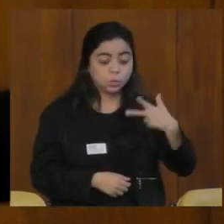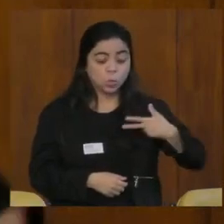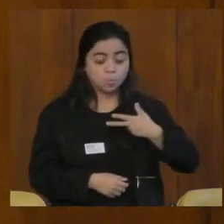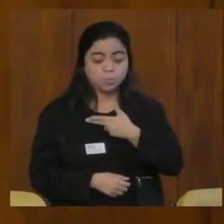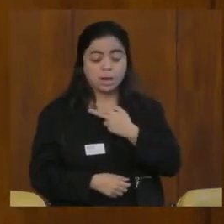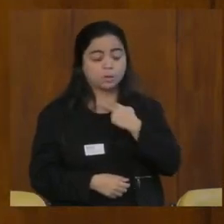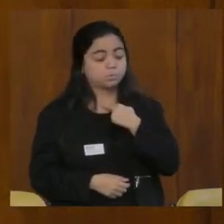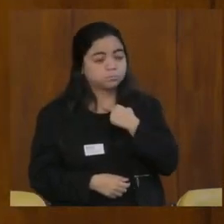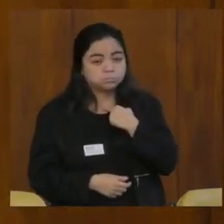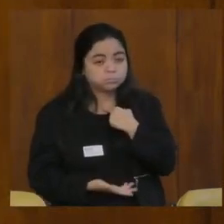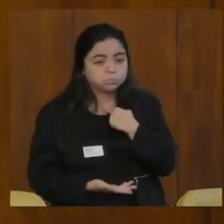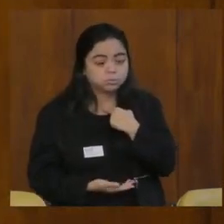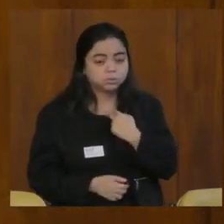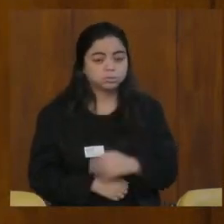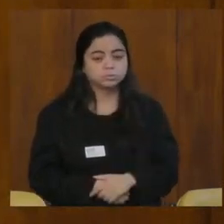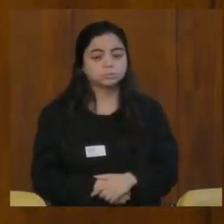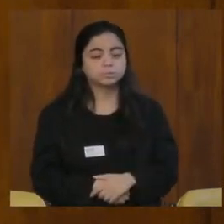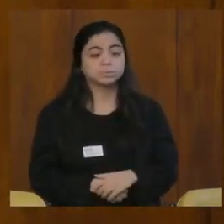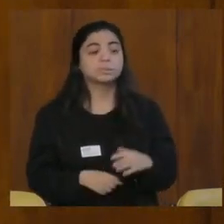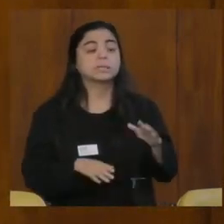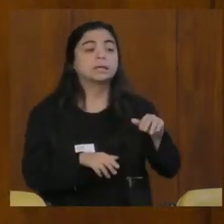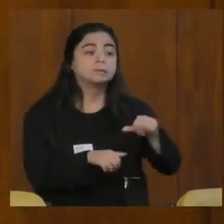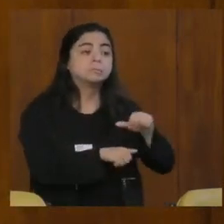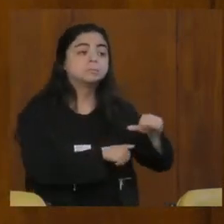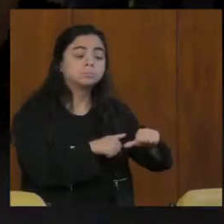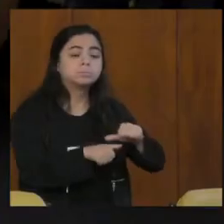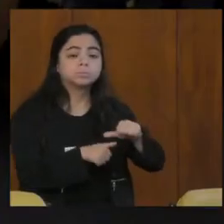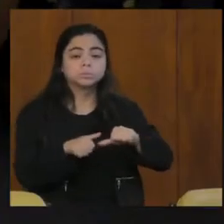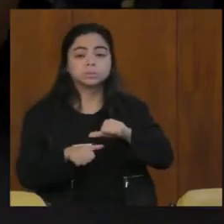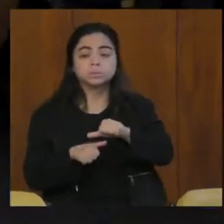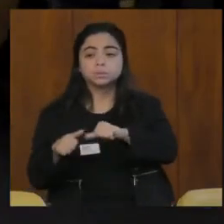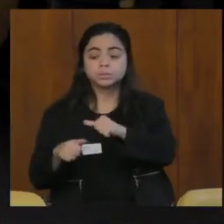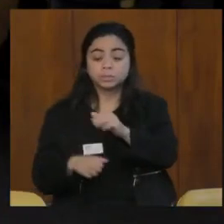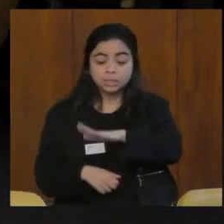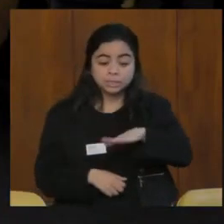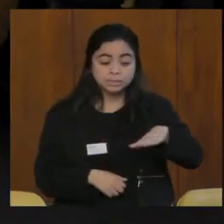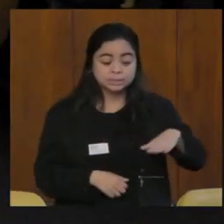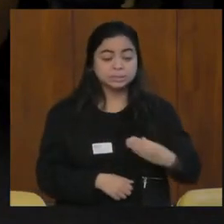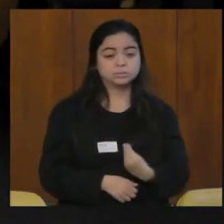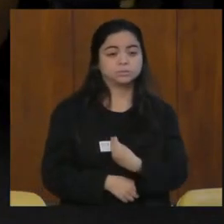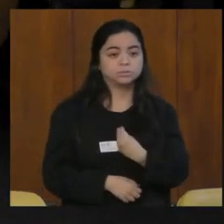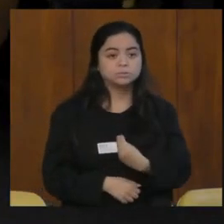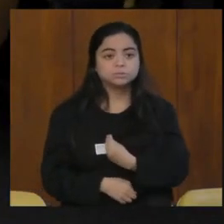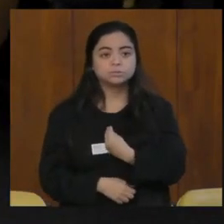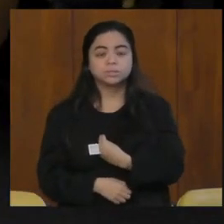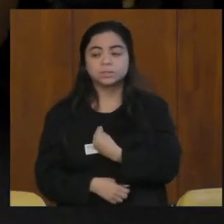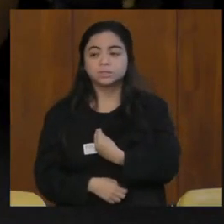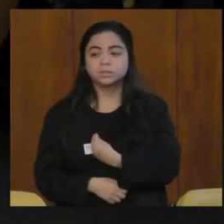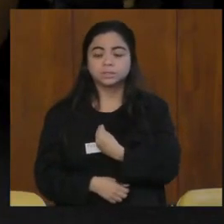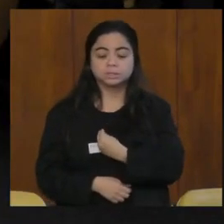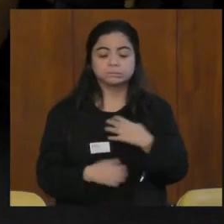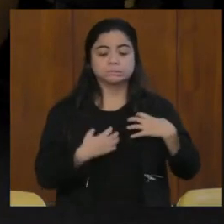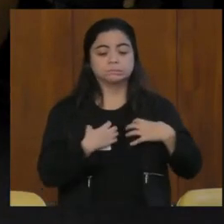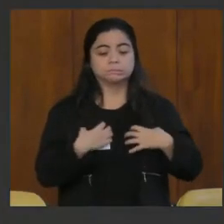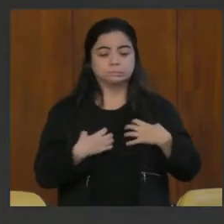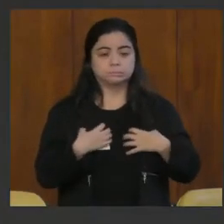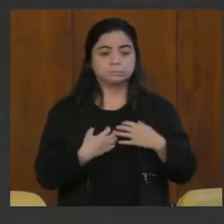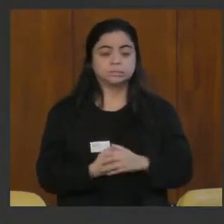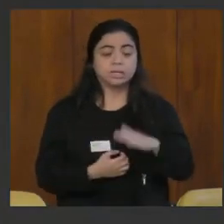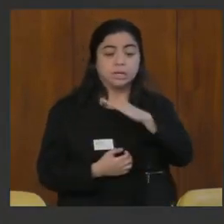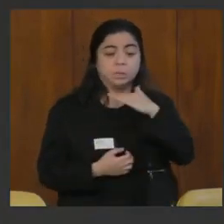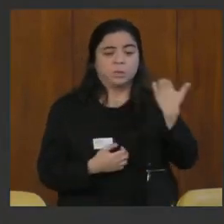não queriam operar. E isso foi mudando, e as crianças foram vivendo com hipertensão pulmonar, tendo mortes